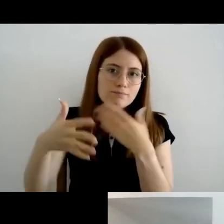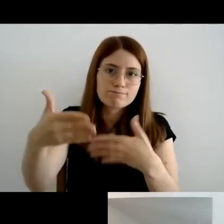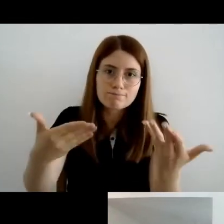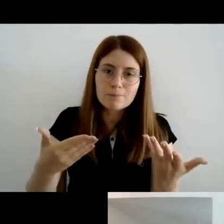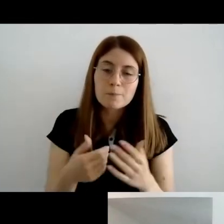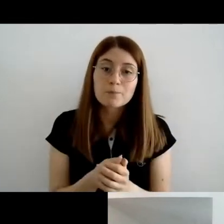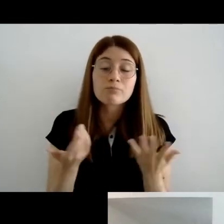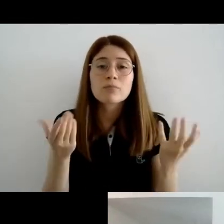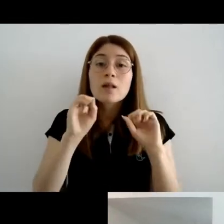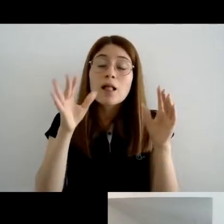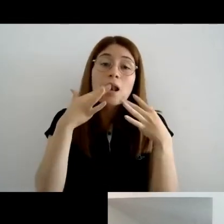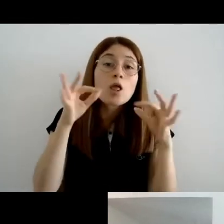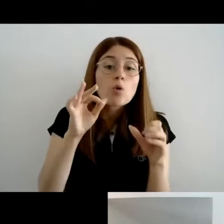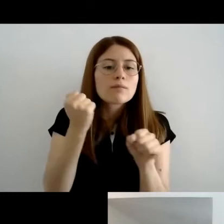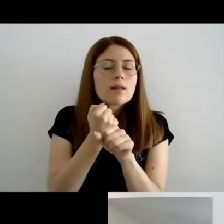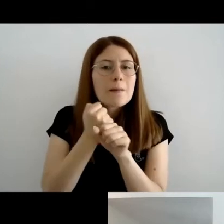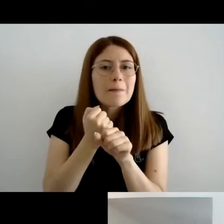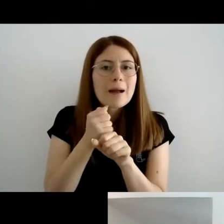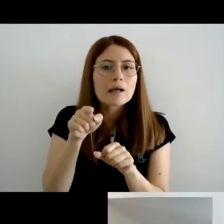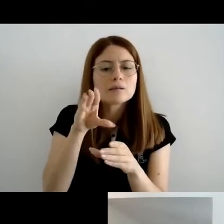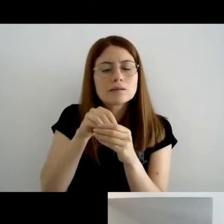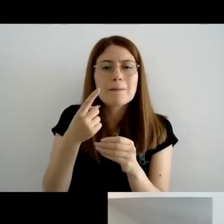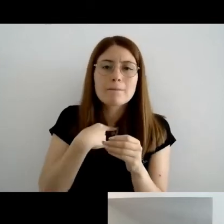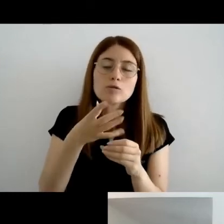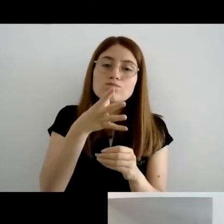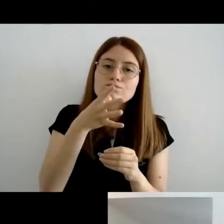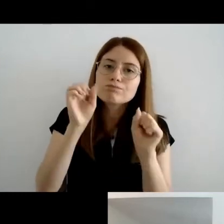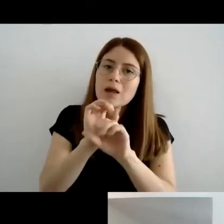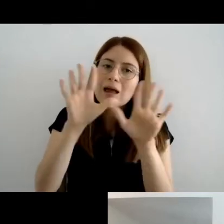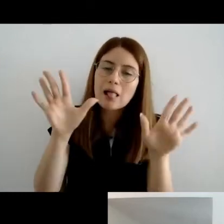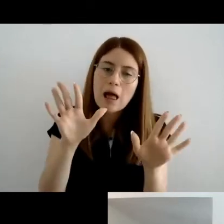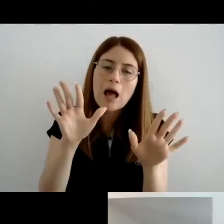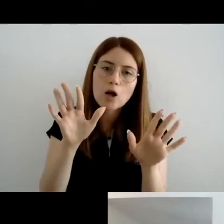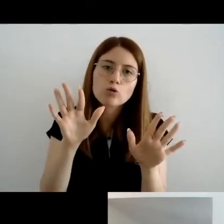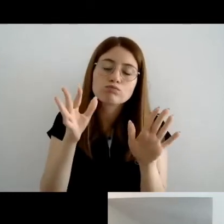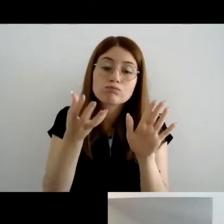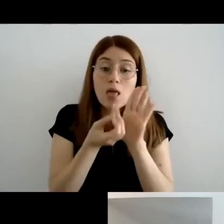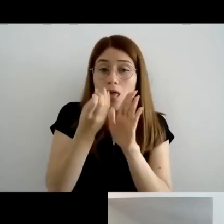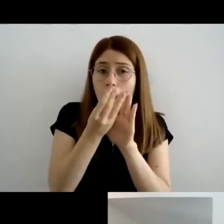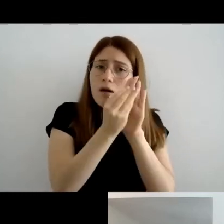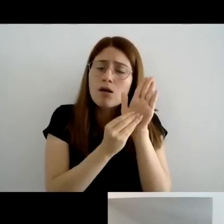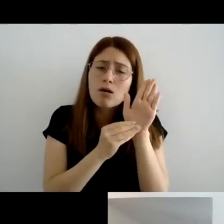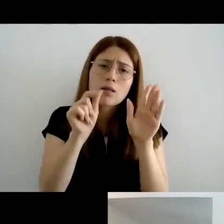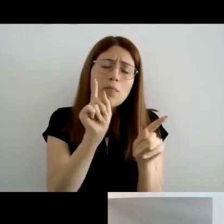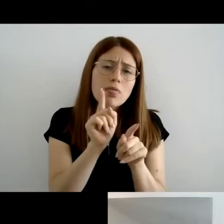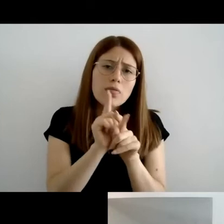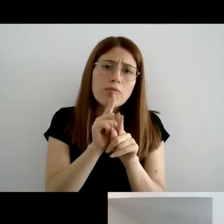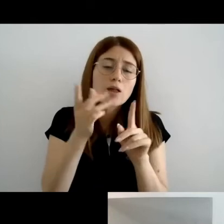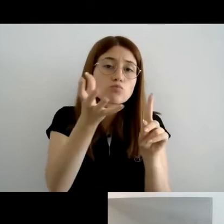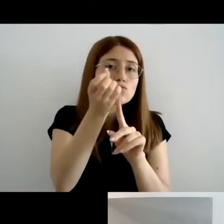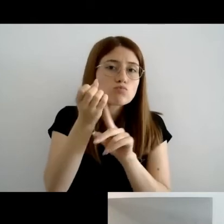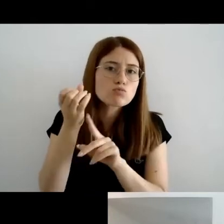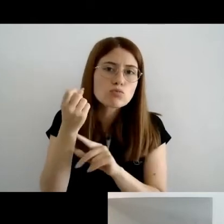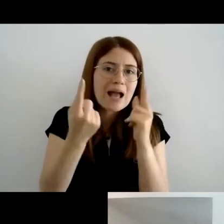Naturalmente, os padrões de desempenho têm que ser clarificados, estabelecidos, mantidos, superados seletivamente